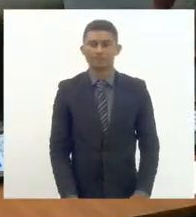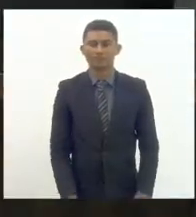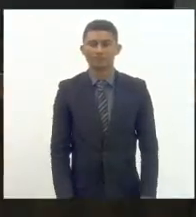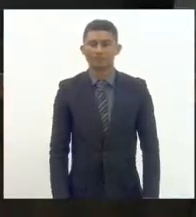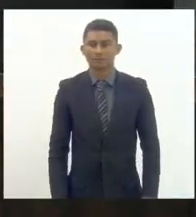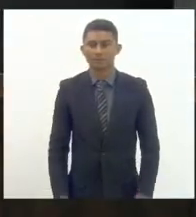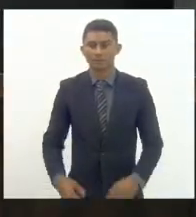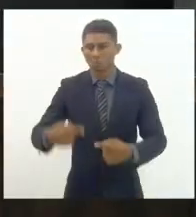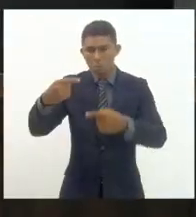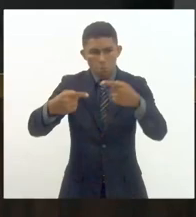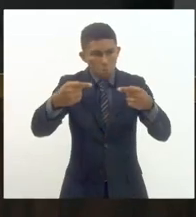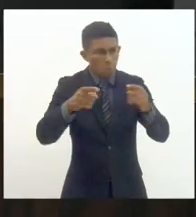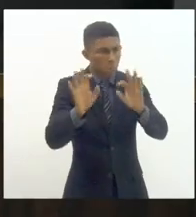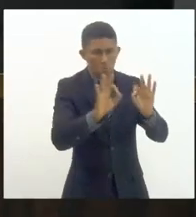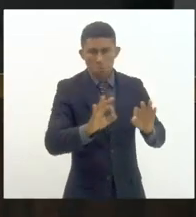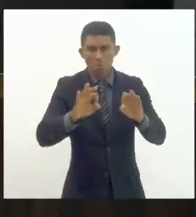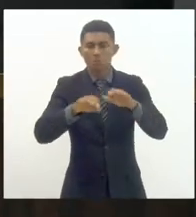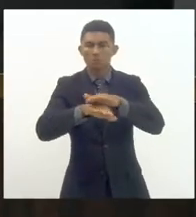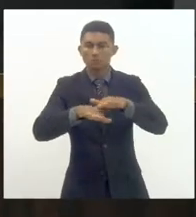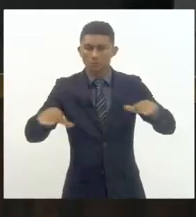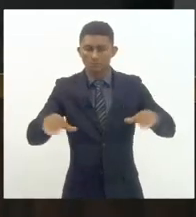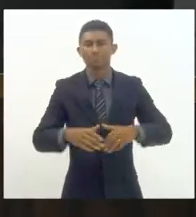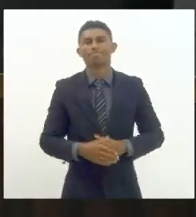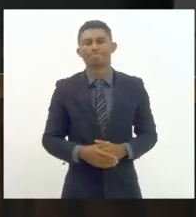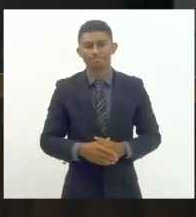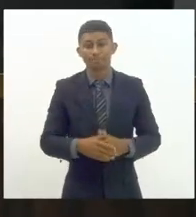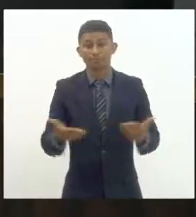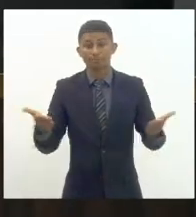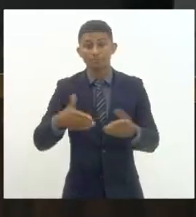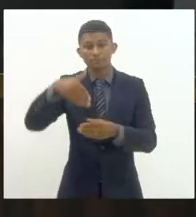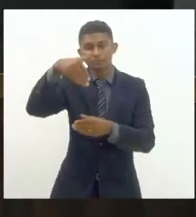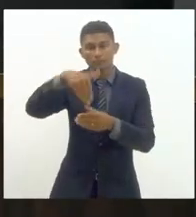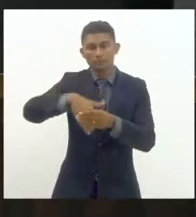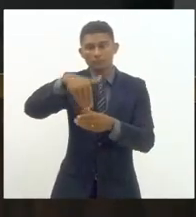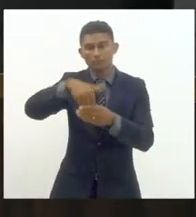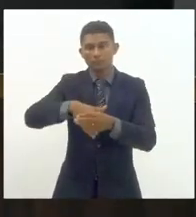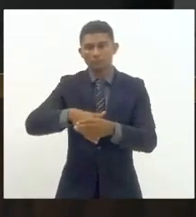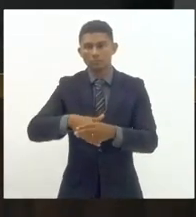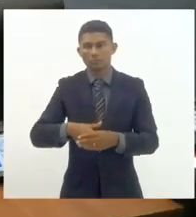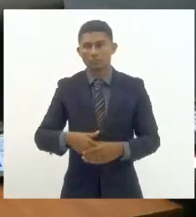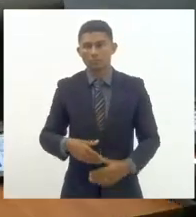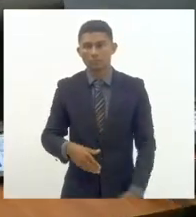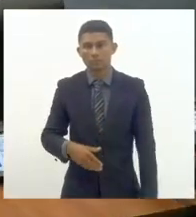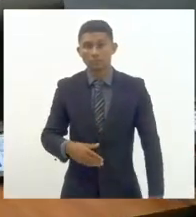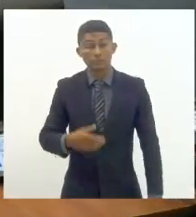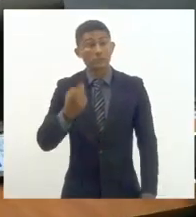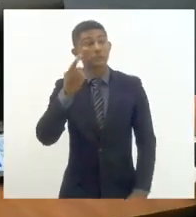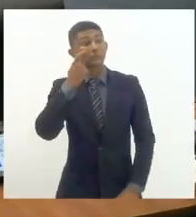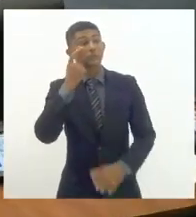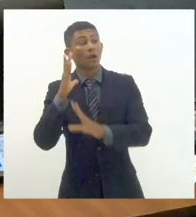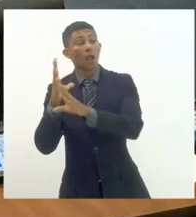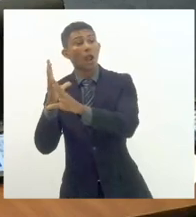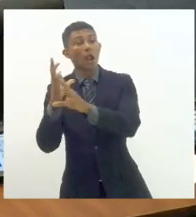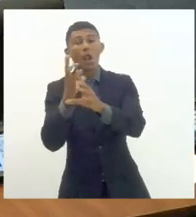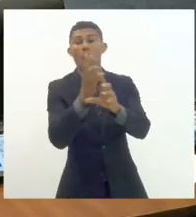Não havendo quem queira discutir, encerrada a discussão, em votação. Verificação, presidente.